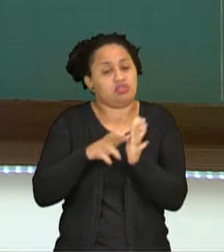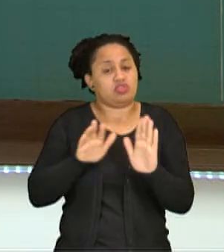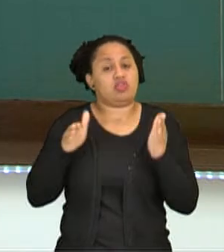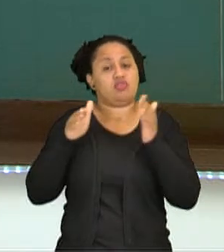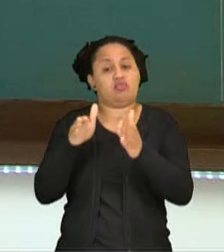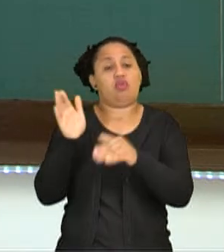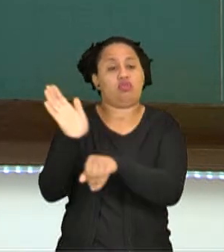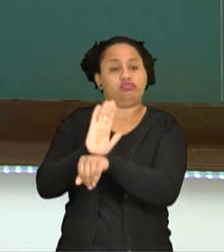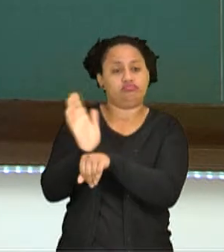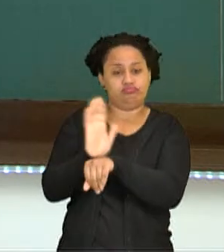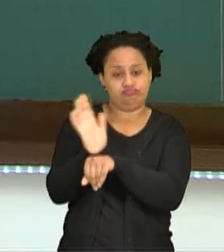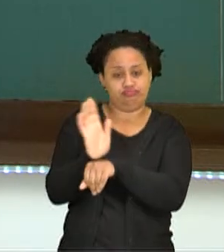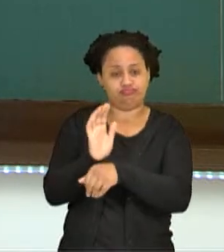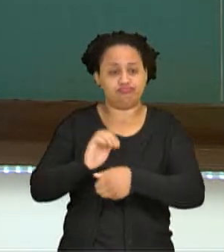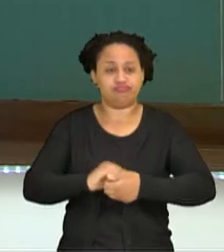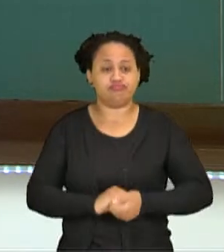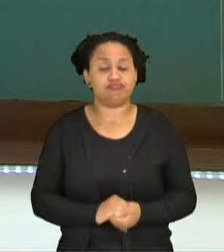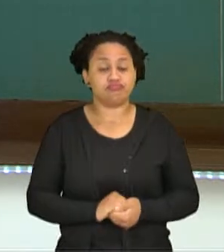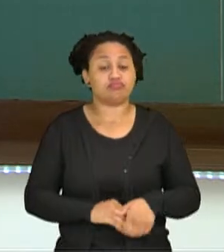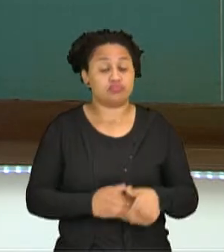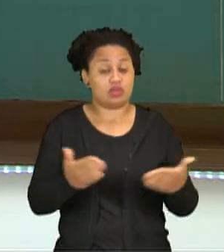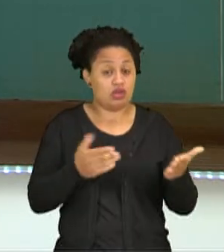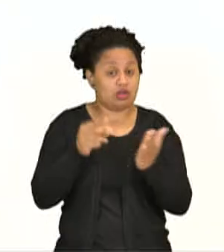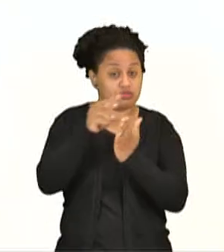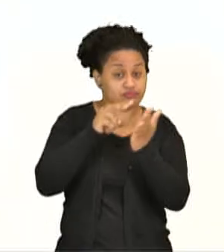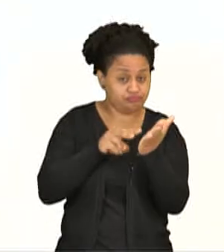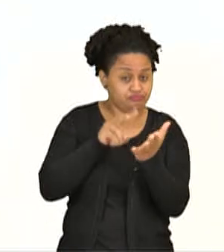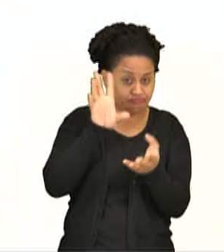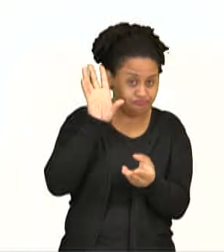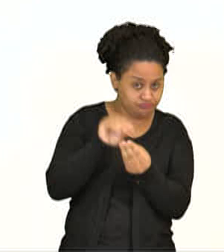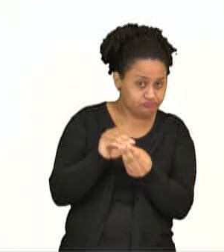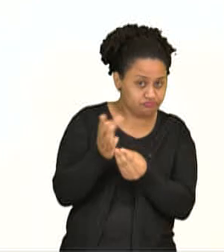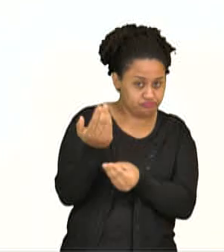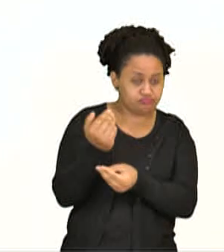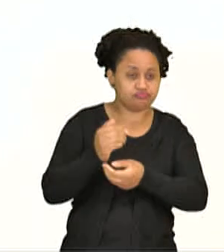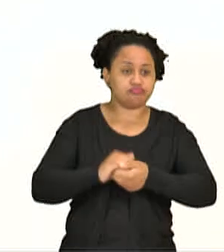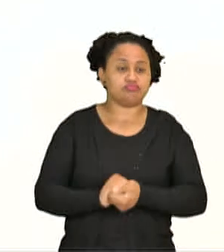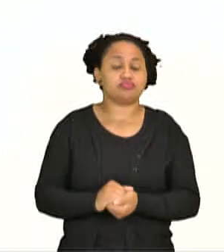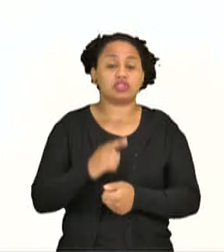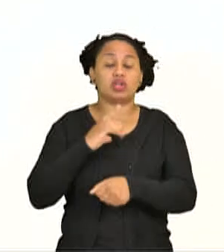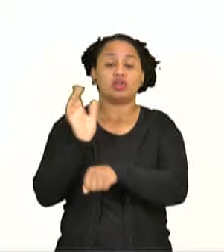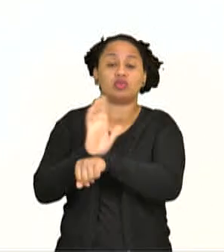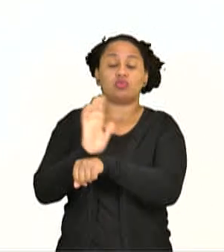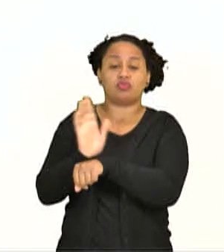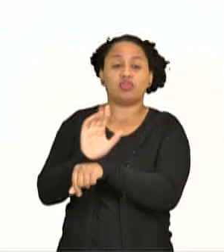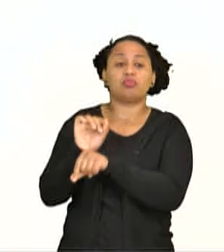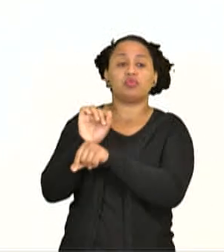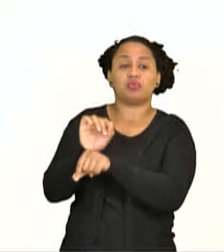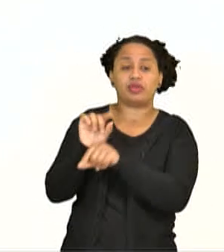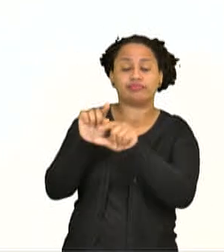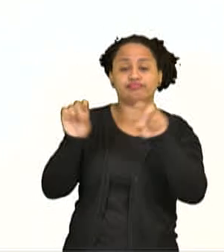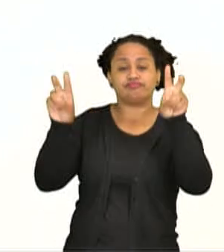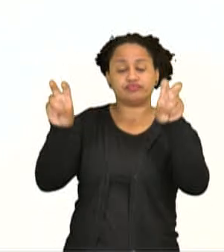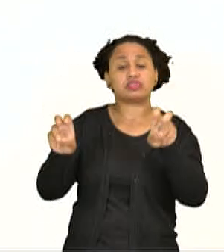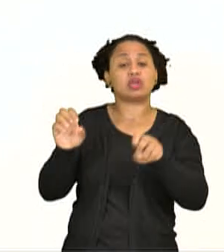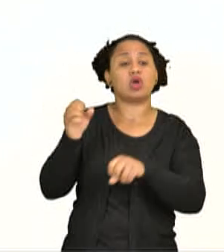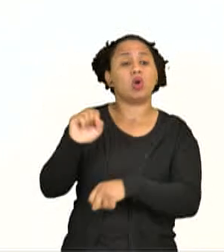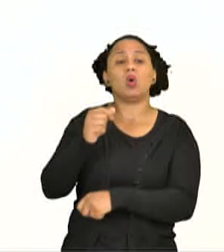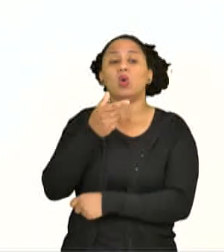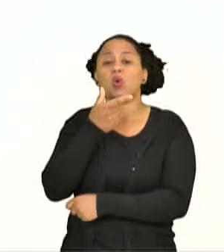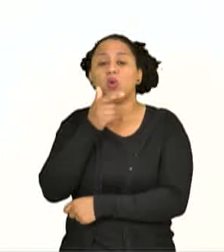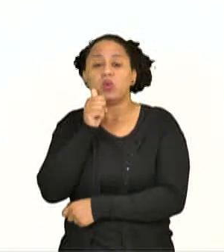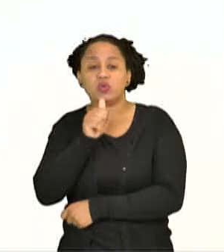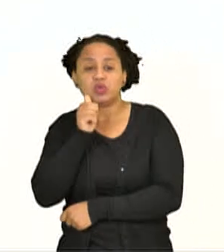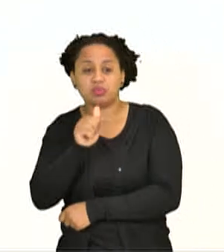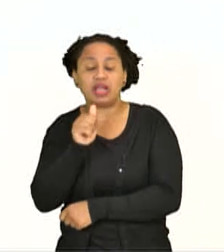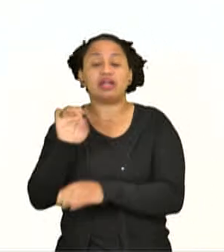cinema. Vamos então à leitura da resenha? O filme é 8 Mulheres e um Segredo.